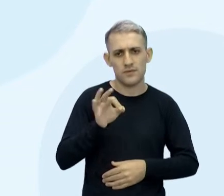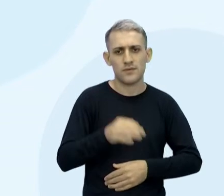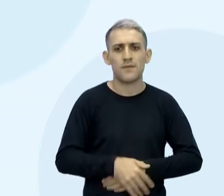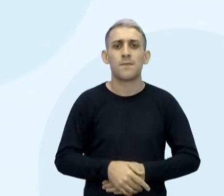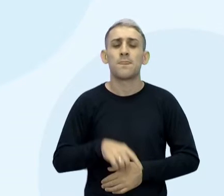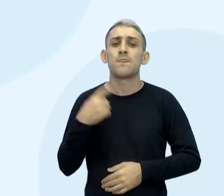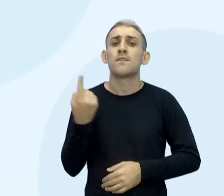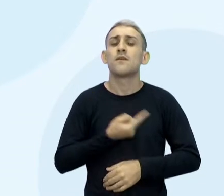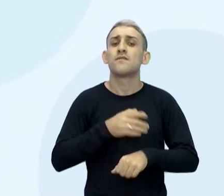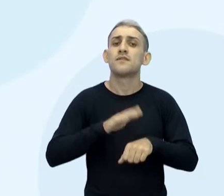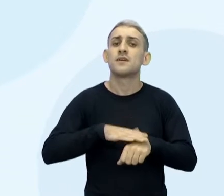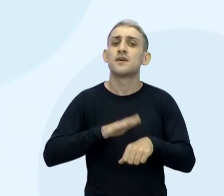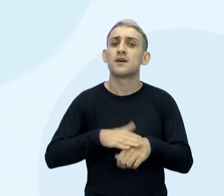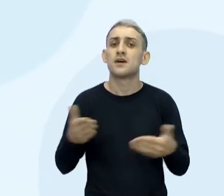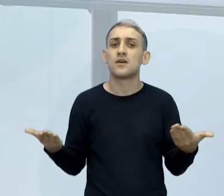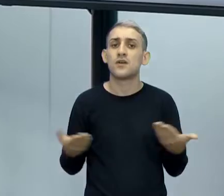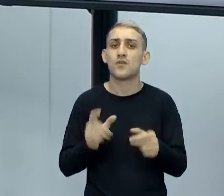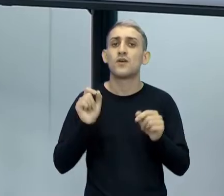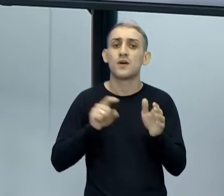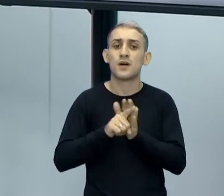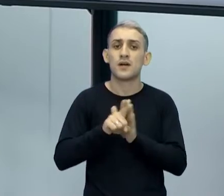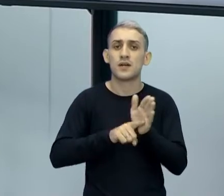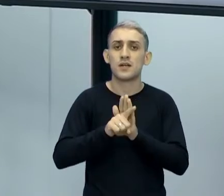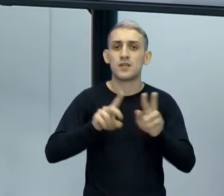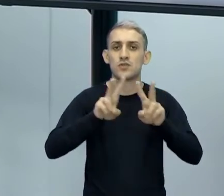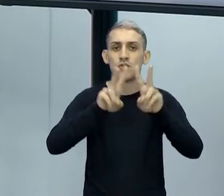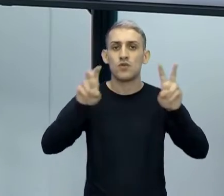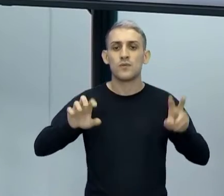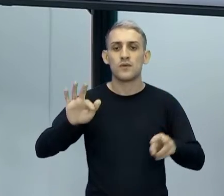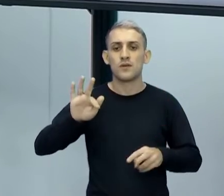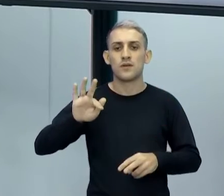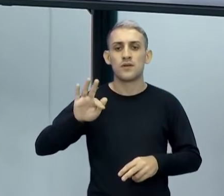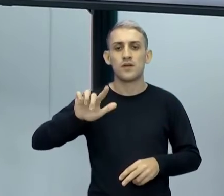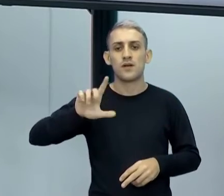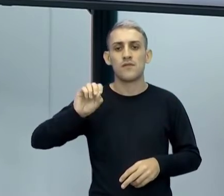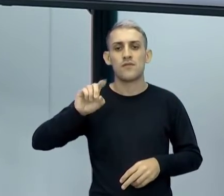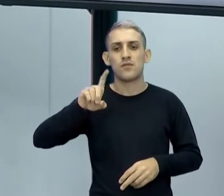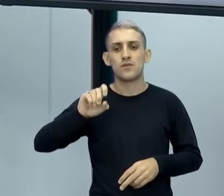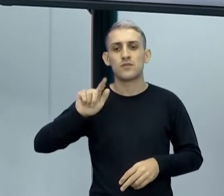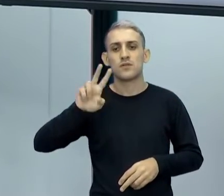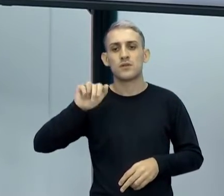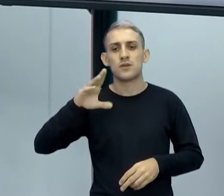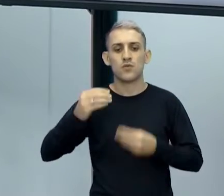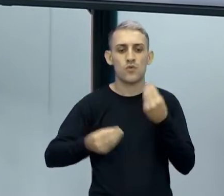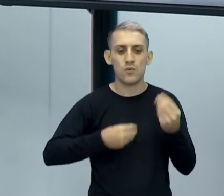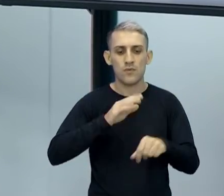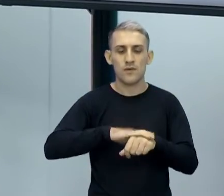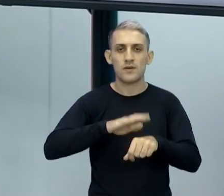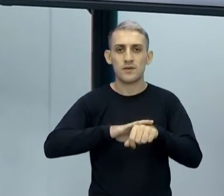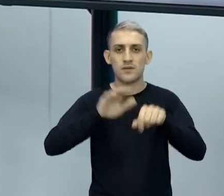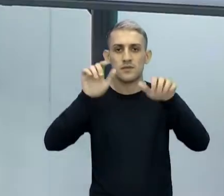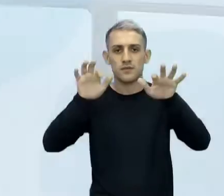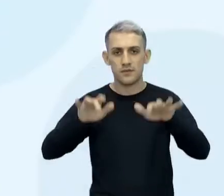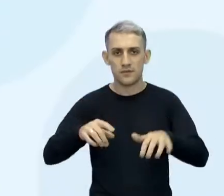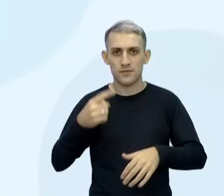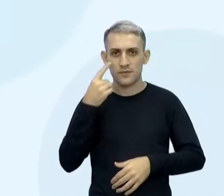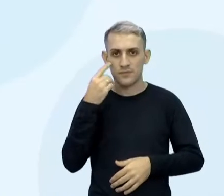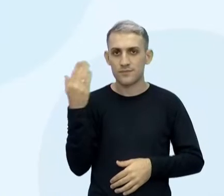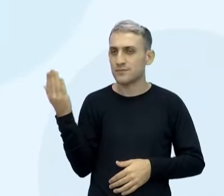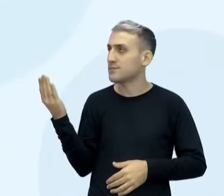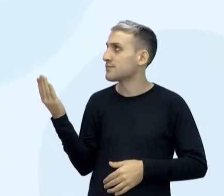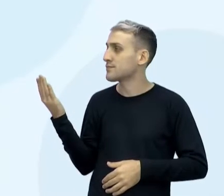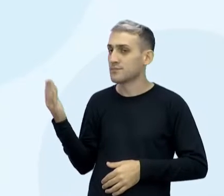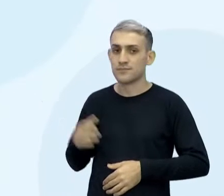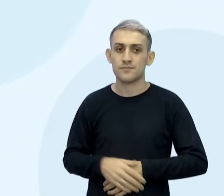que a gente vai fazer aqui agora é fazer uma análise desse fluxograma, uma análise desses comandos, tá bom? Vamos lá, olha lá, primeira